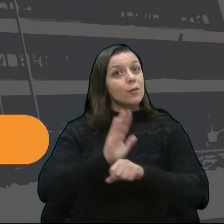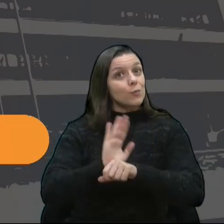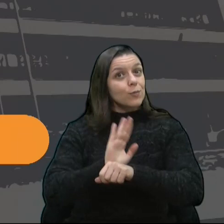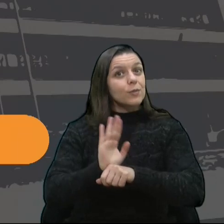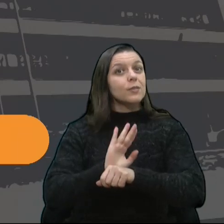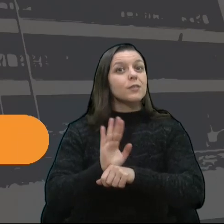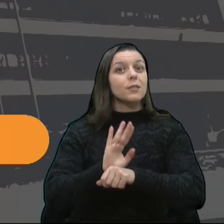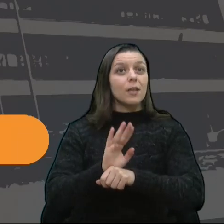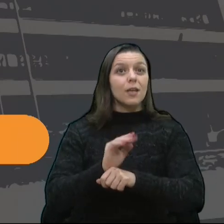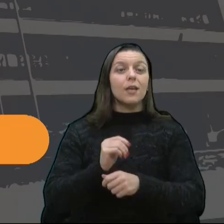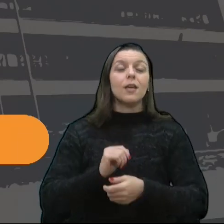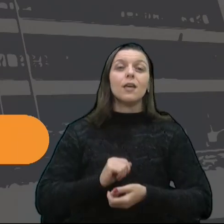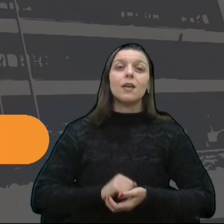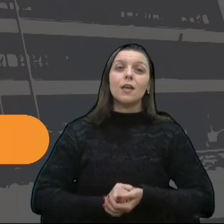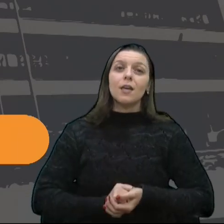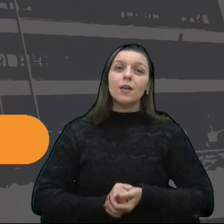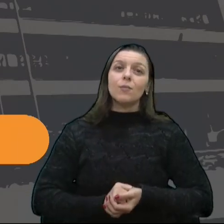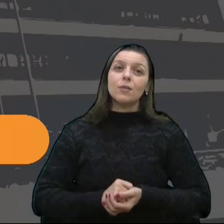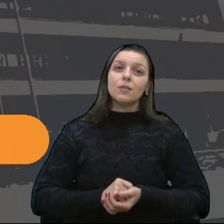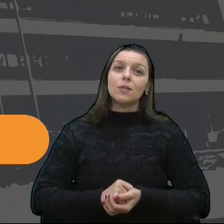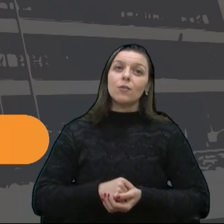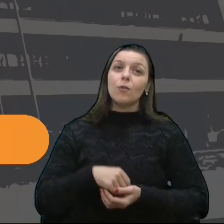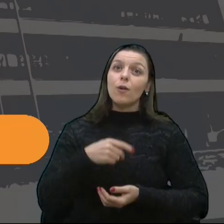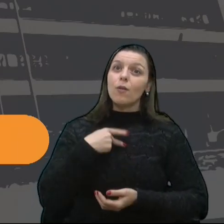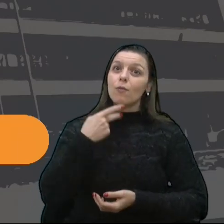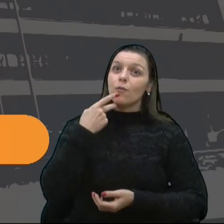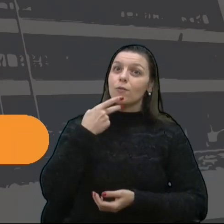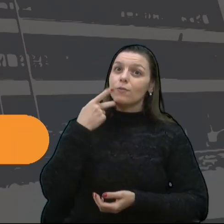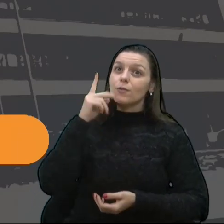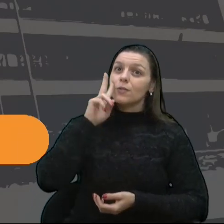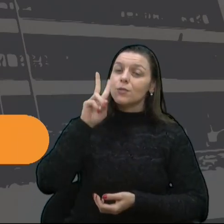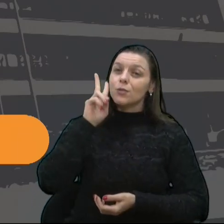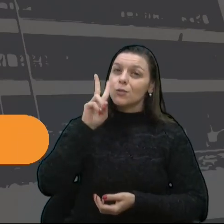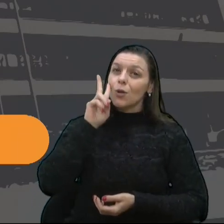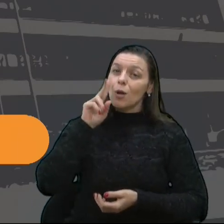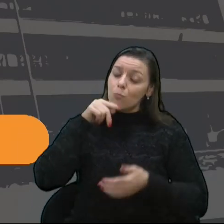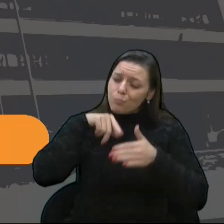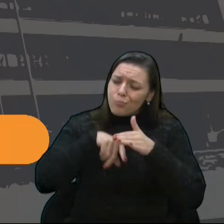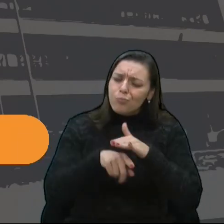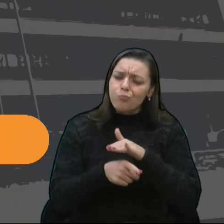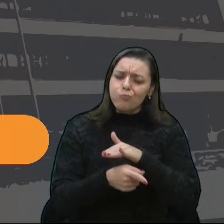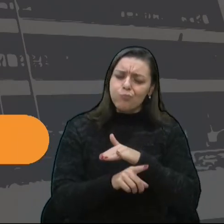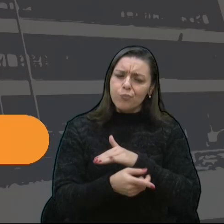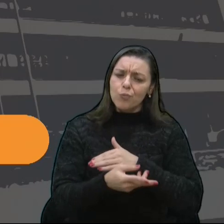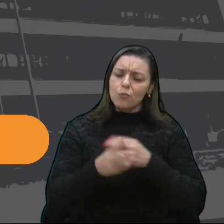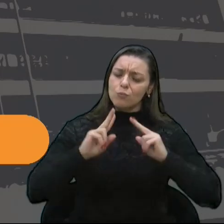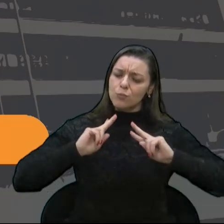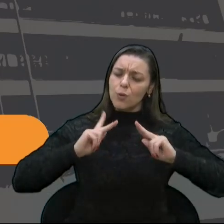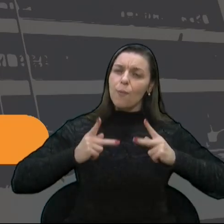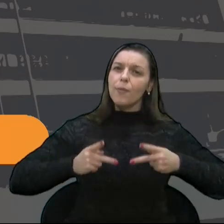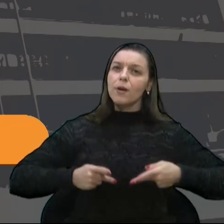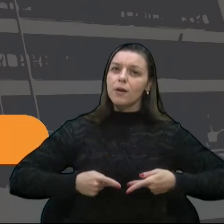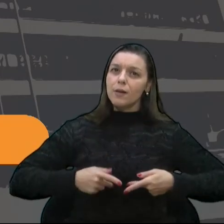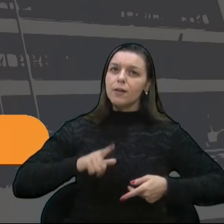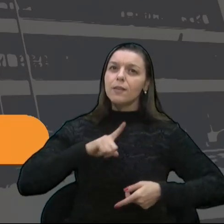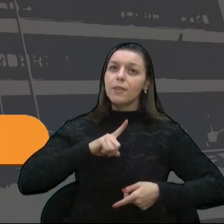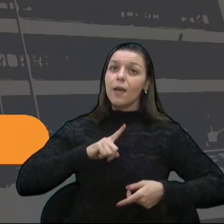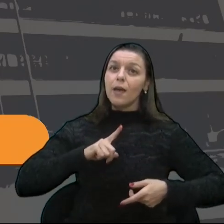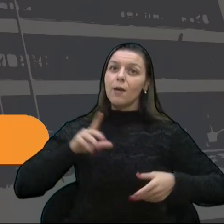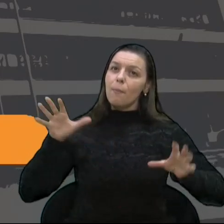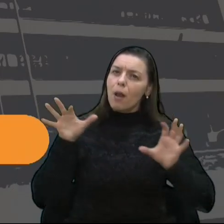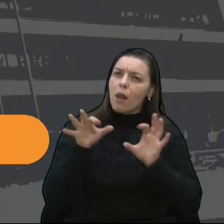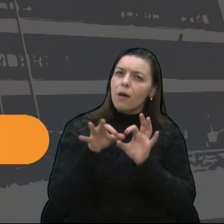né? Essa questão de contar histórias, ela é muito profunda, ela é muito humana, né? Ela está ligada assim